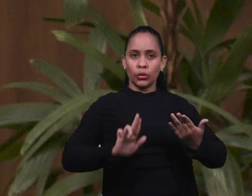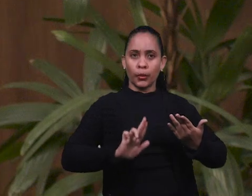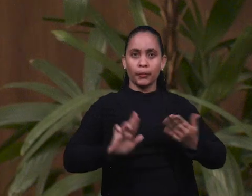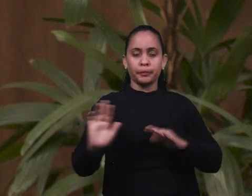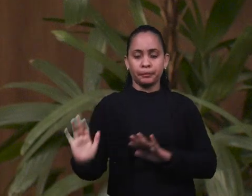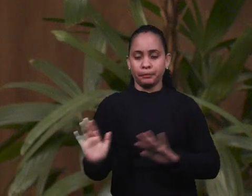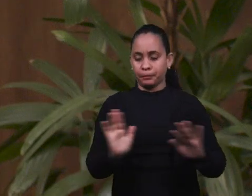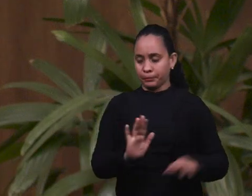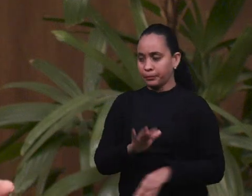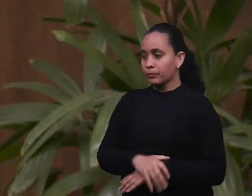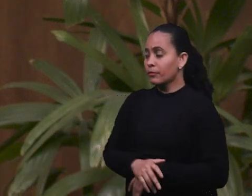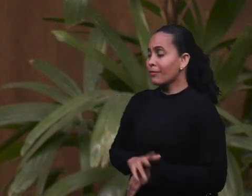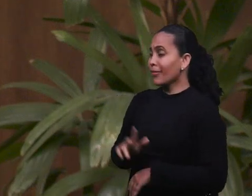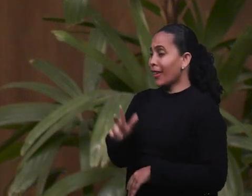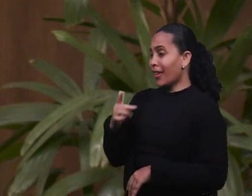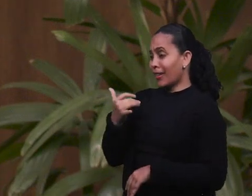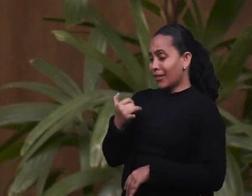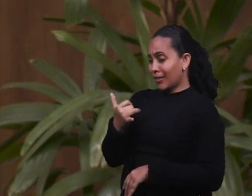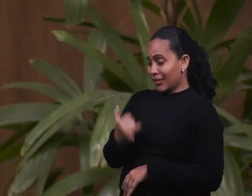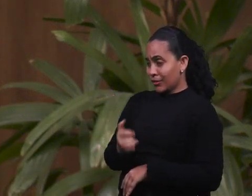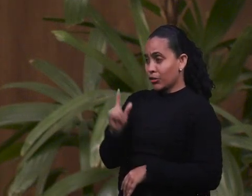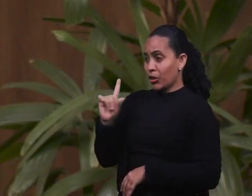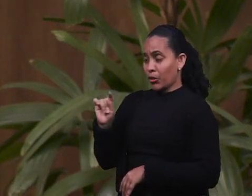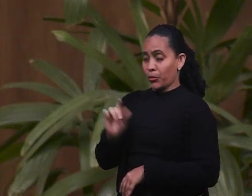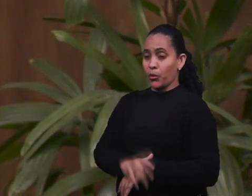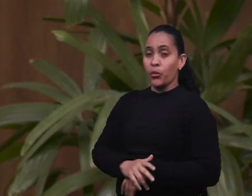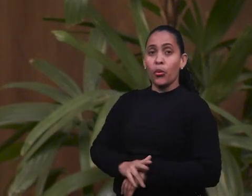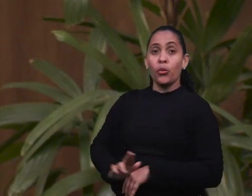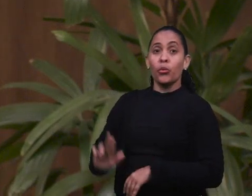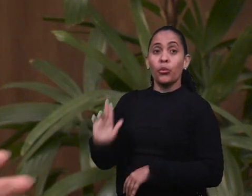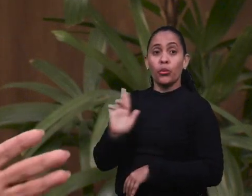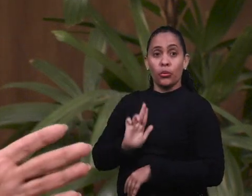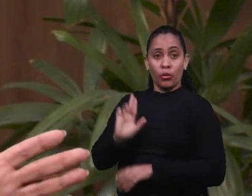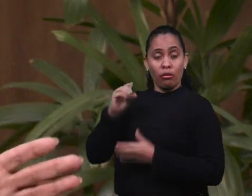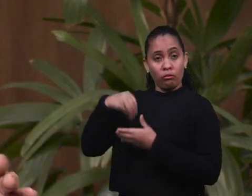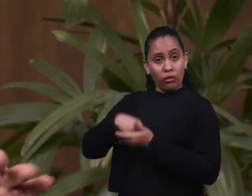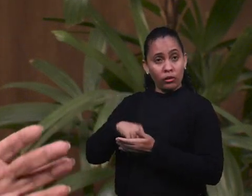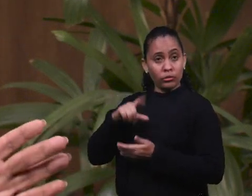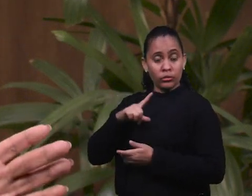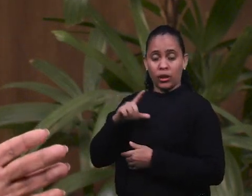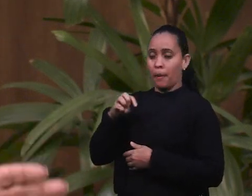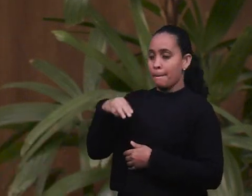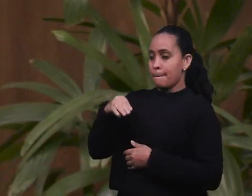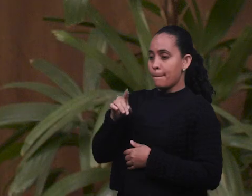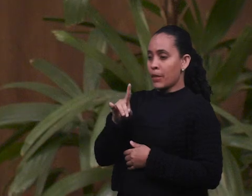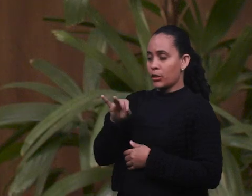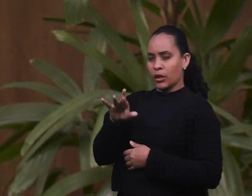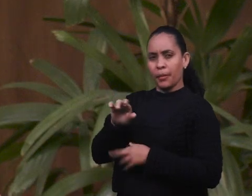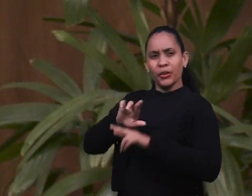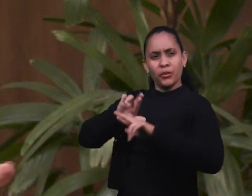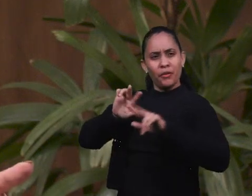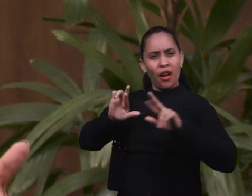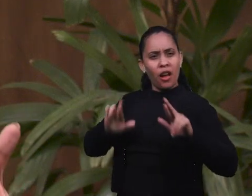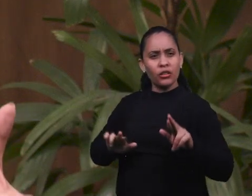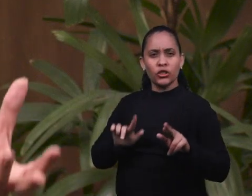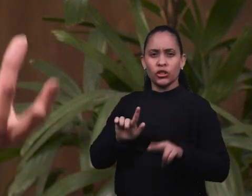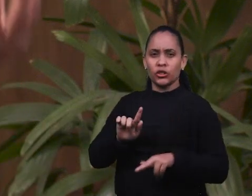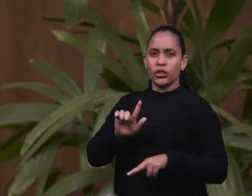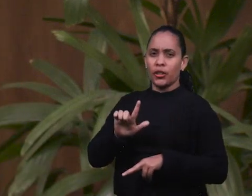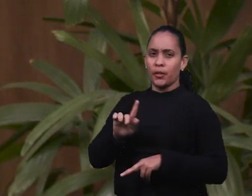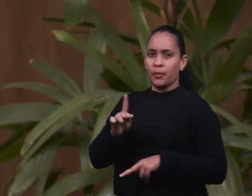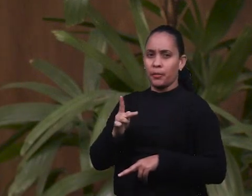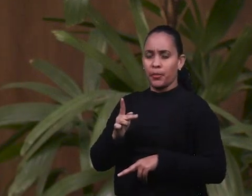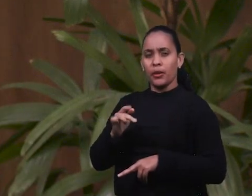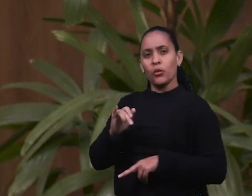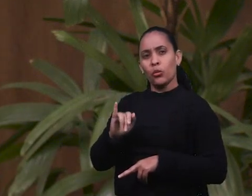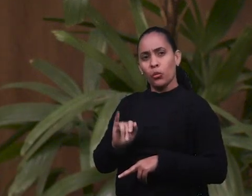elas imitam substâncias que o nosso corpo produz, né? A maioria delas, todas imitam a GLP-1, né, que é uma substância que